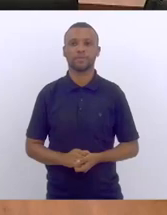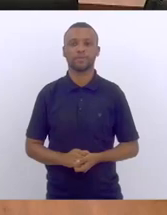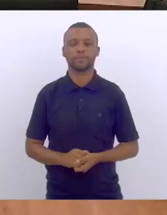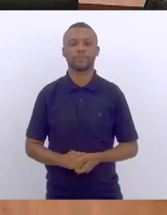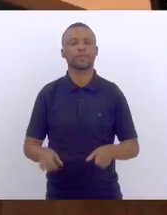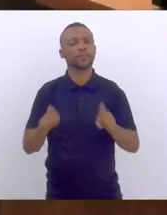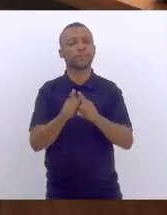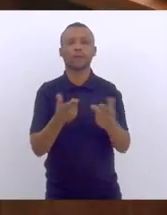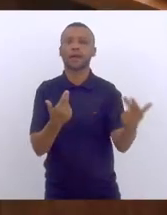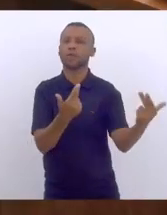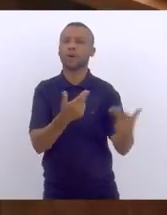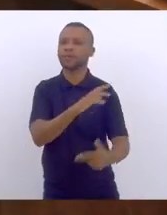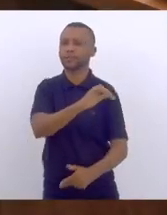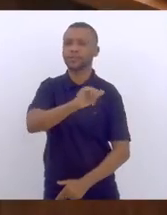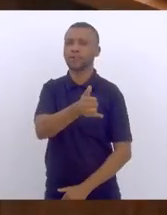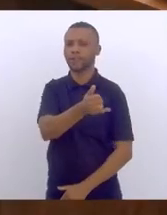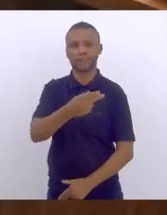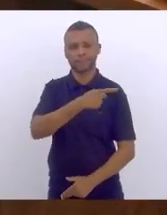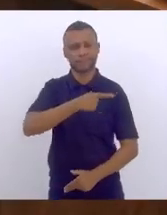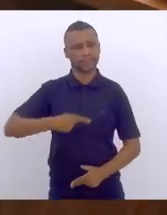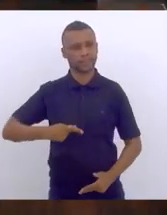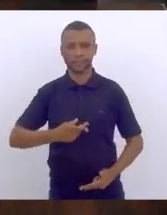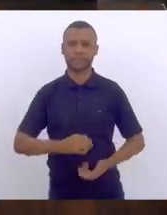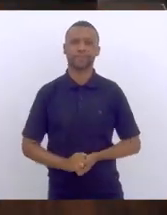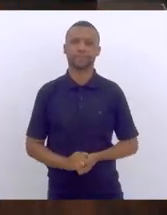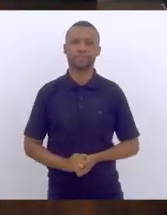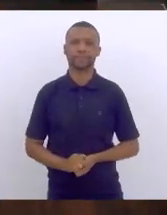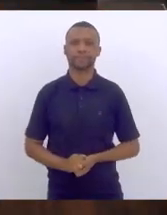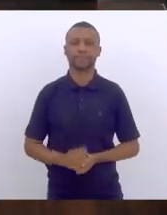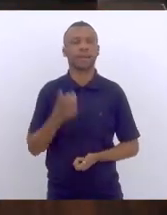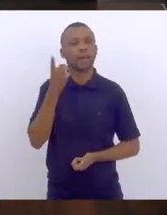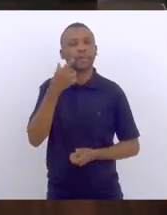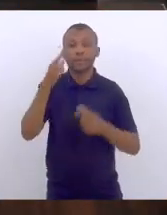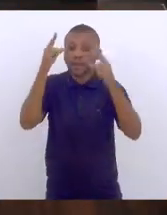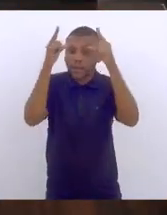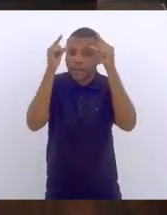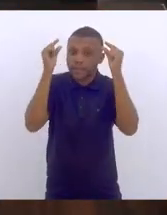Acompanho o parecer da CCJ, presidente. Deputada enfermeira.